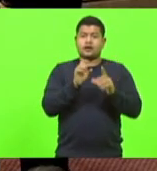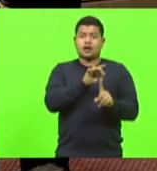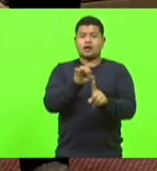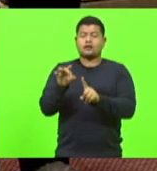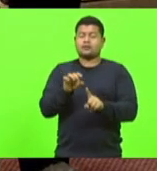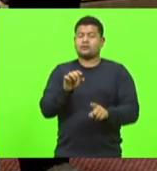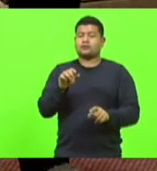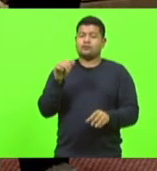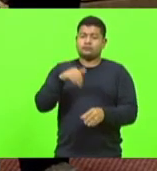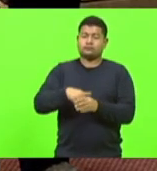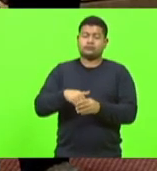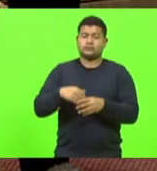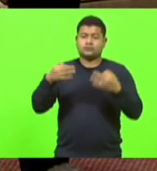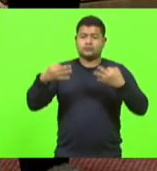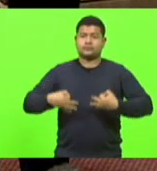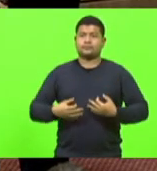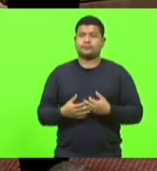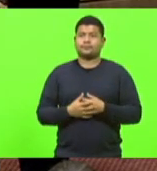de voto